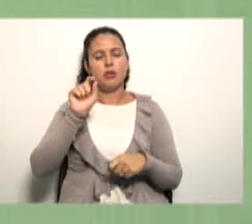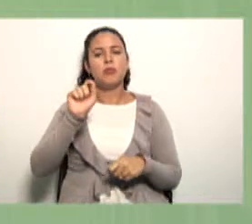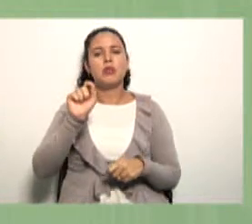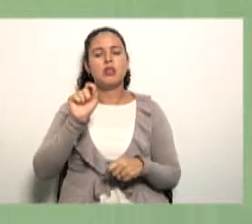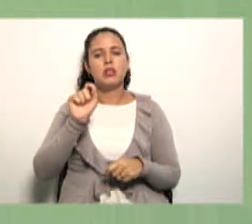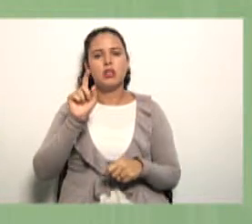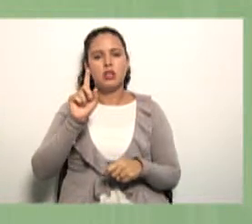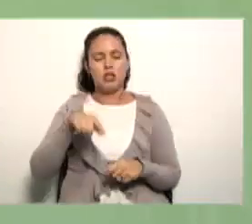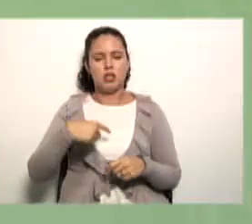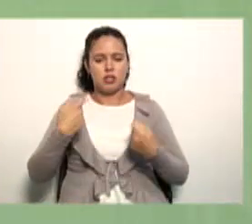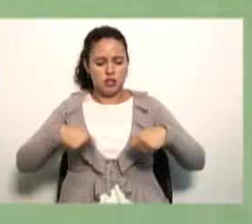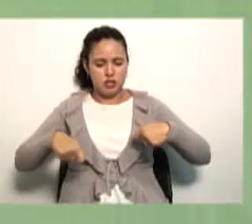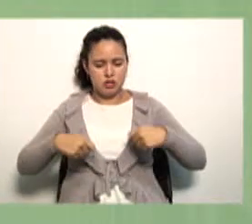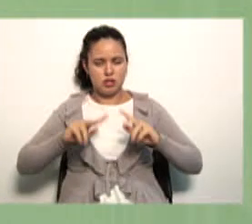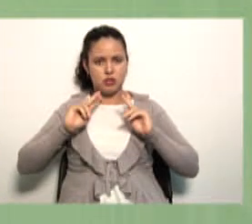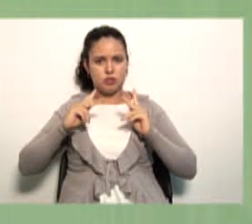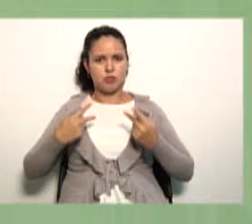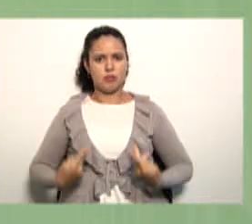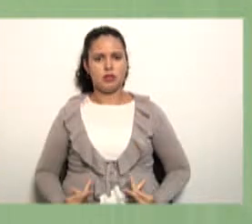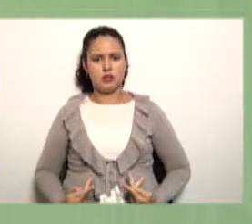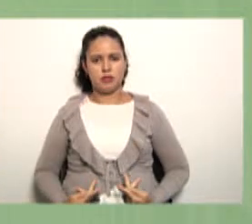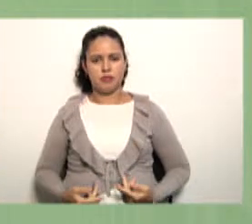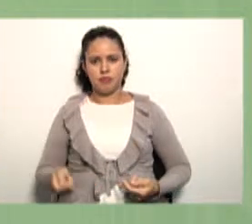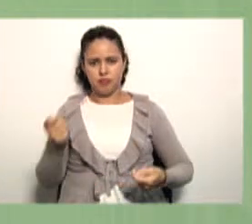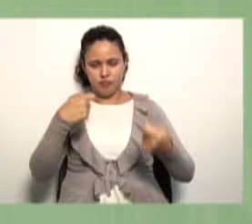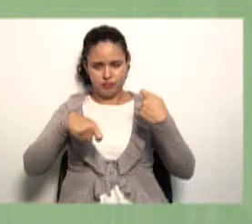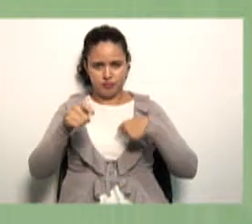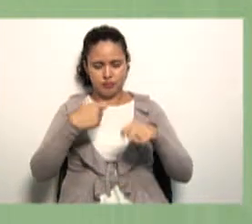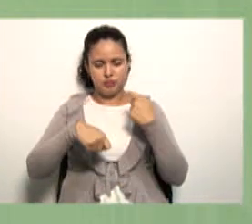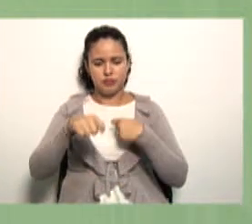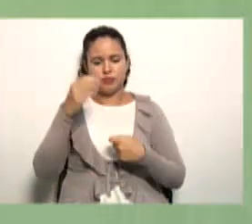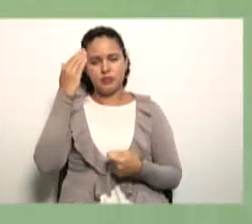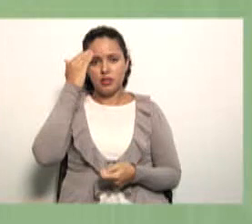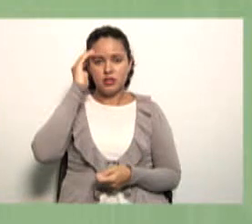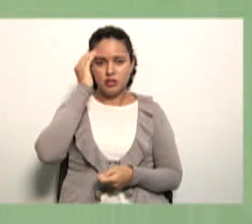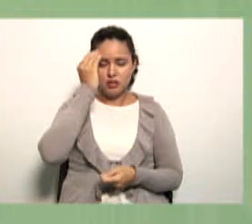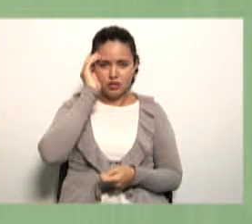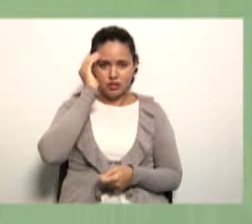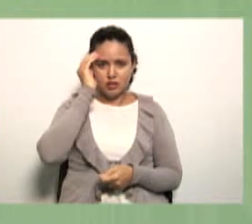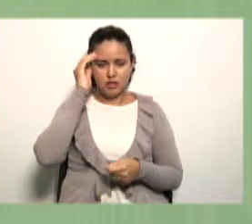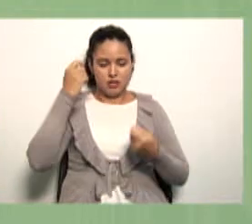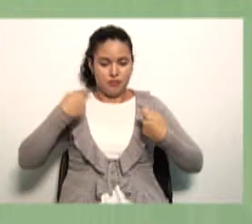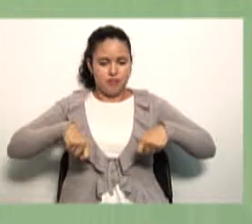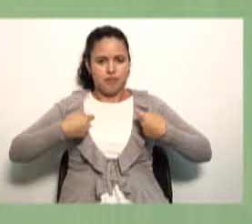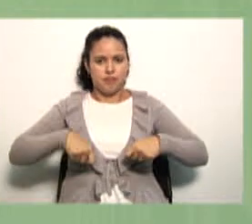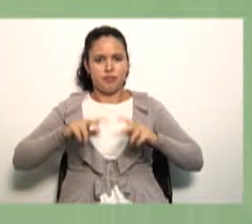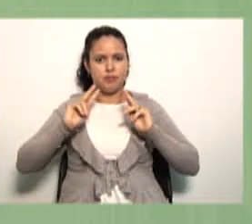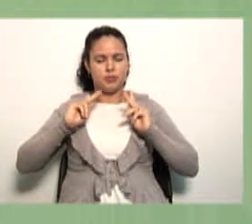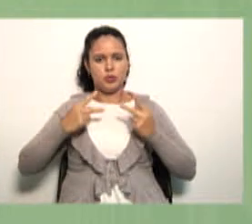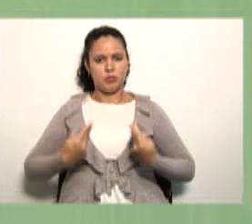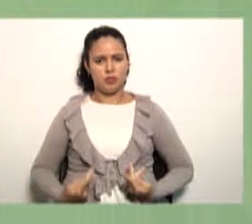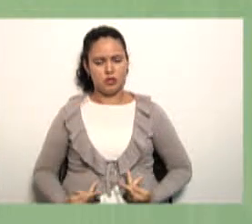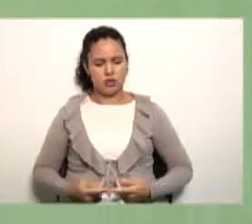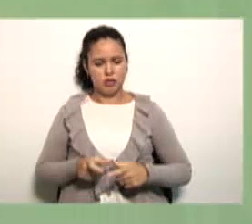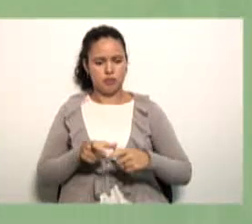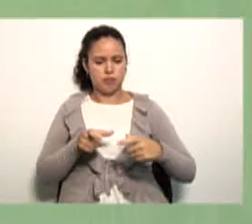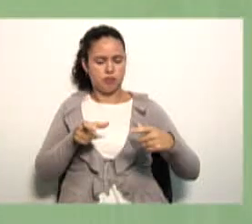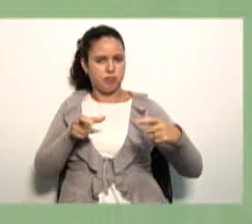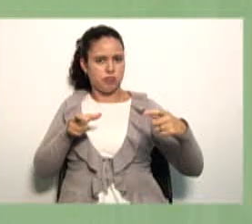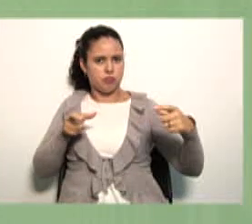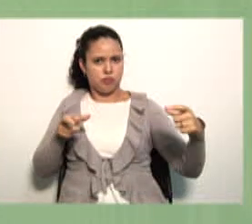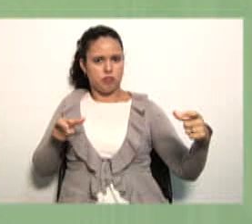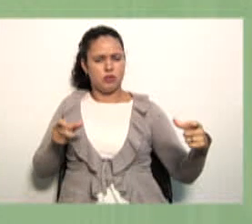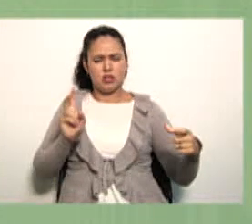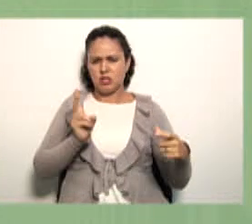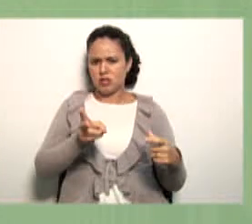necessidades. Na economia, nós entendemos que as necessidades humanas, além de serem ilimitadas, limitadas no sentido de